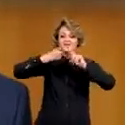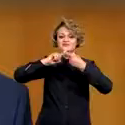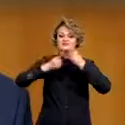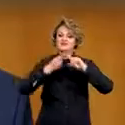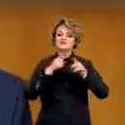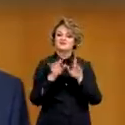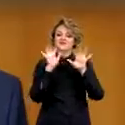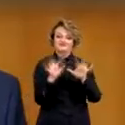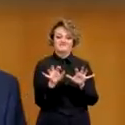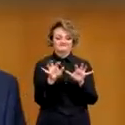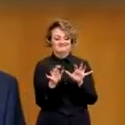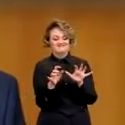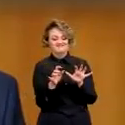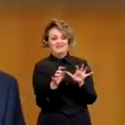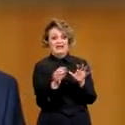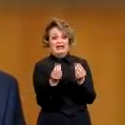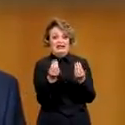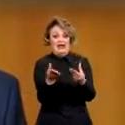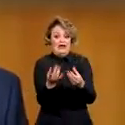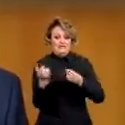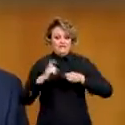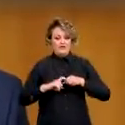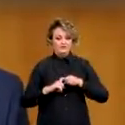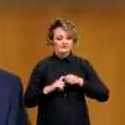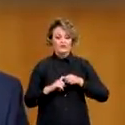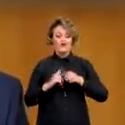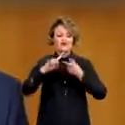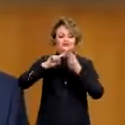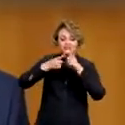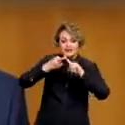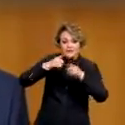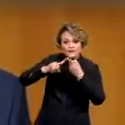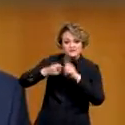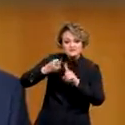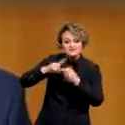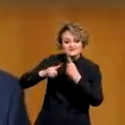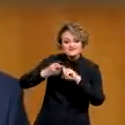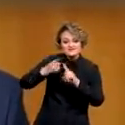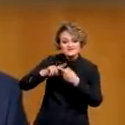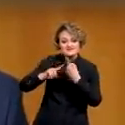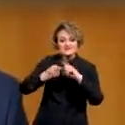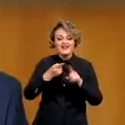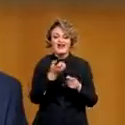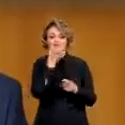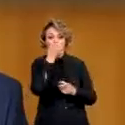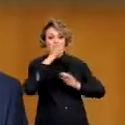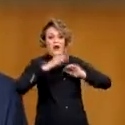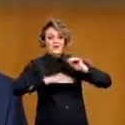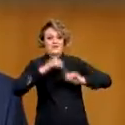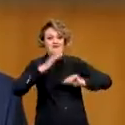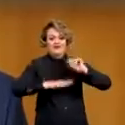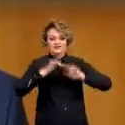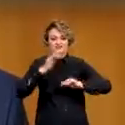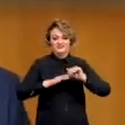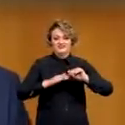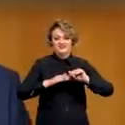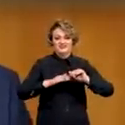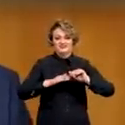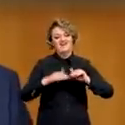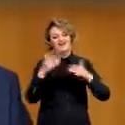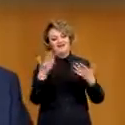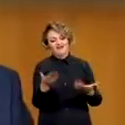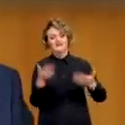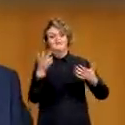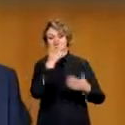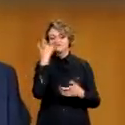isso. Isso não é dando o que você recebe. Uhum. Isso é negociando, como a boa prática de negociação exige que as